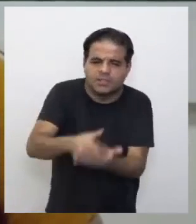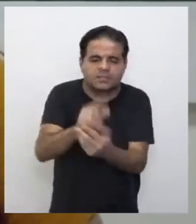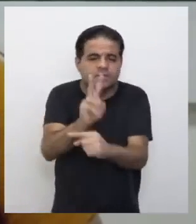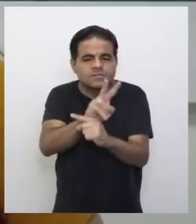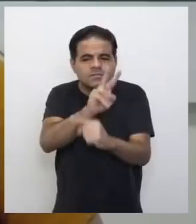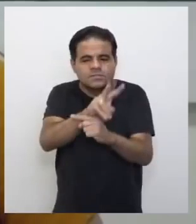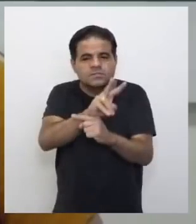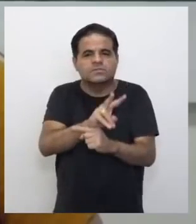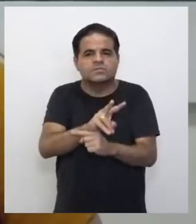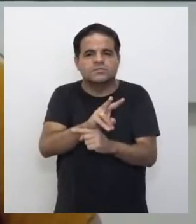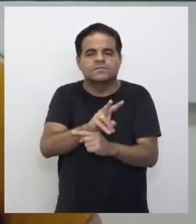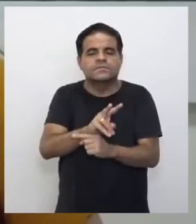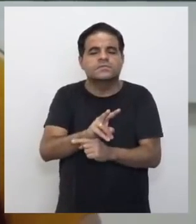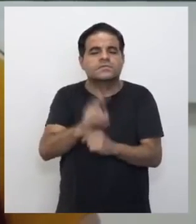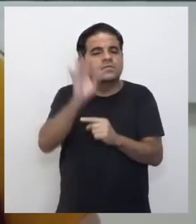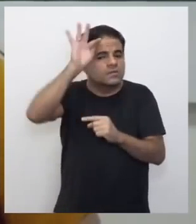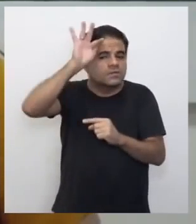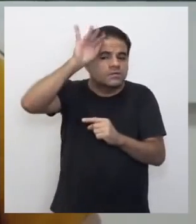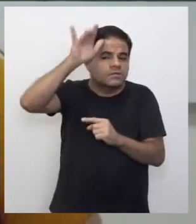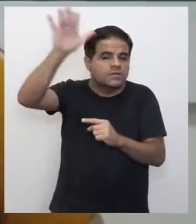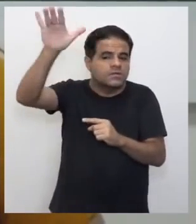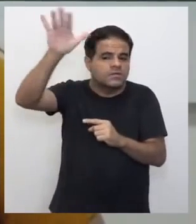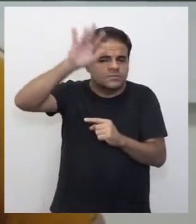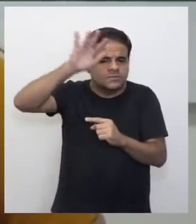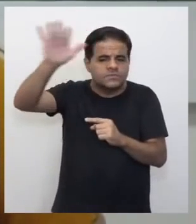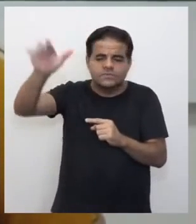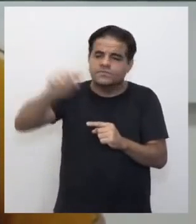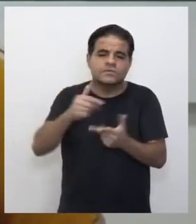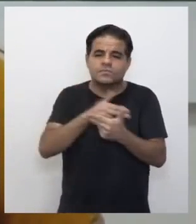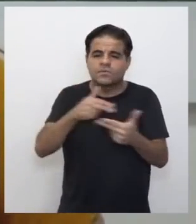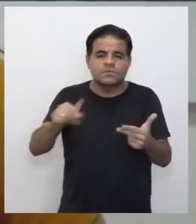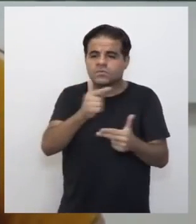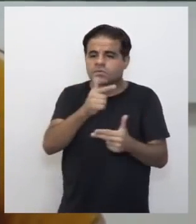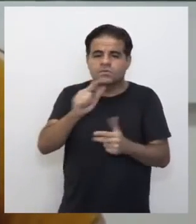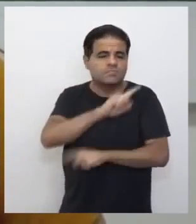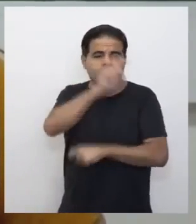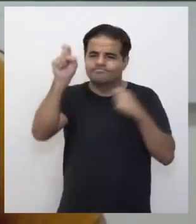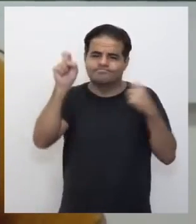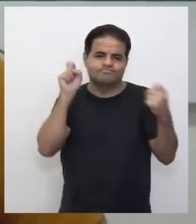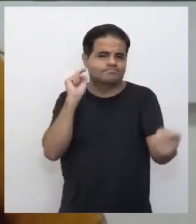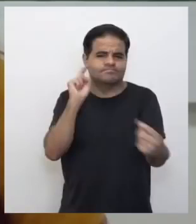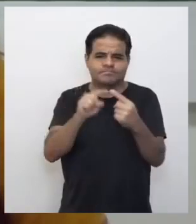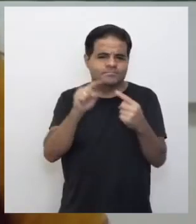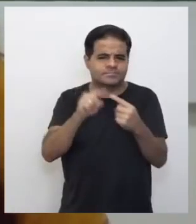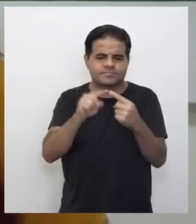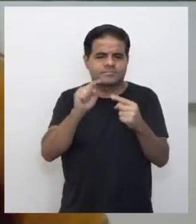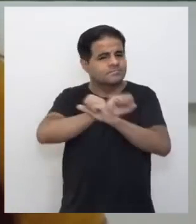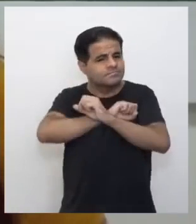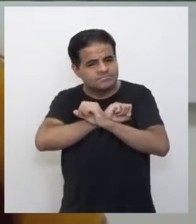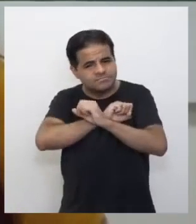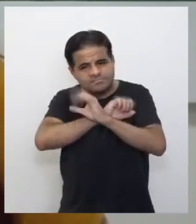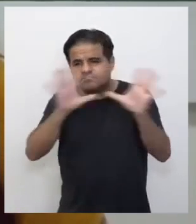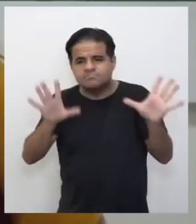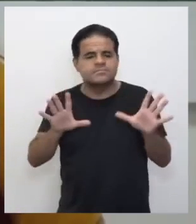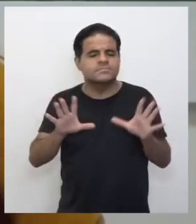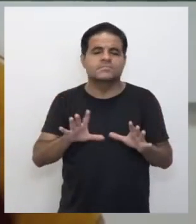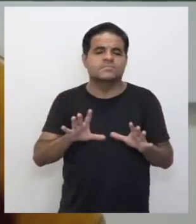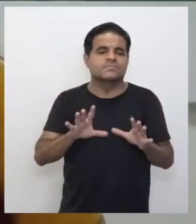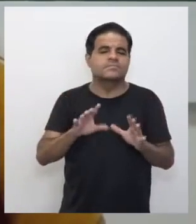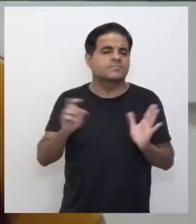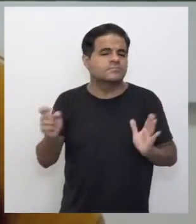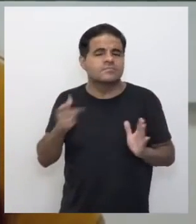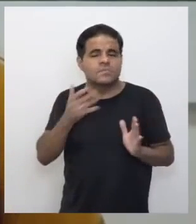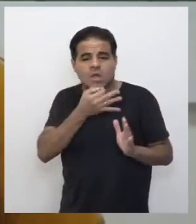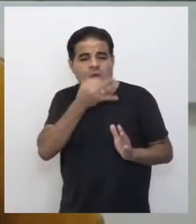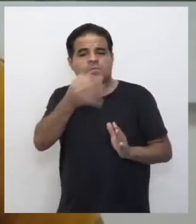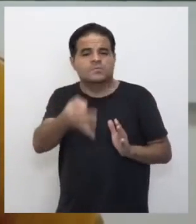defendeu-se a filosofia enquanto aquilo que não tem uma finalidade expressa, pelo menos não do ponto de